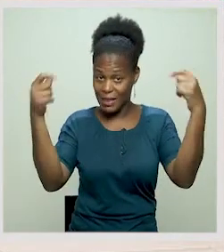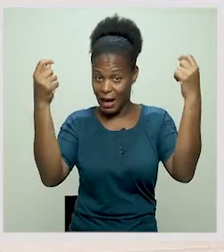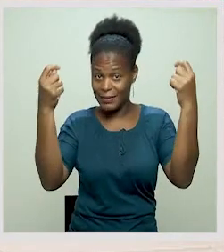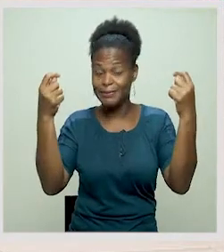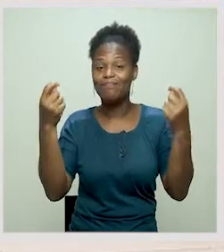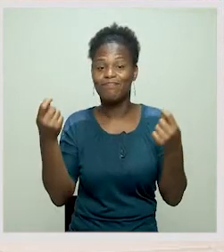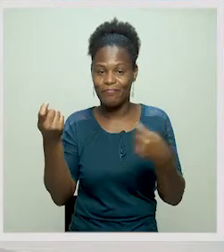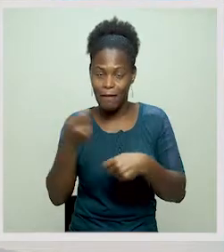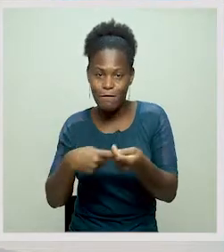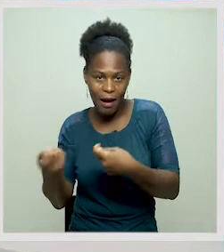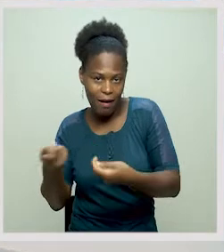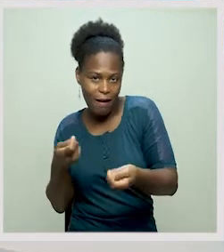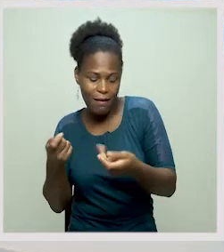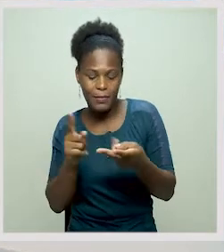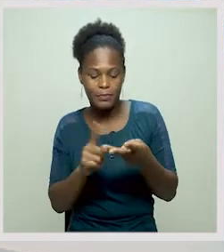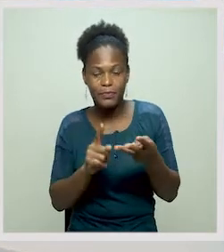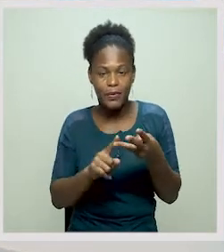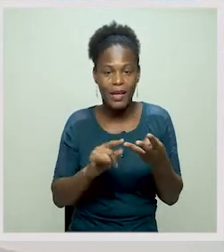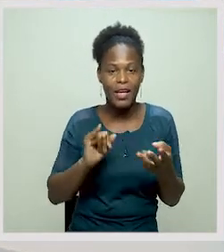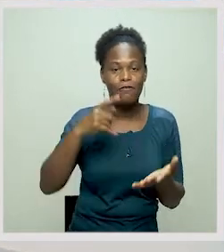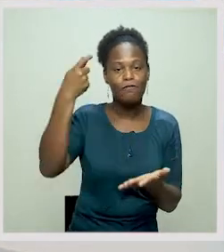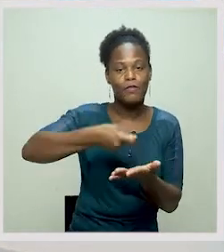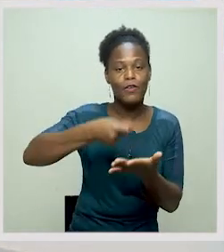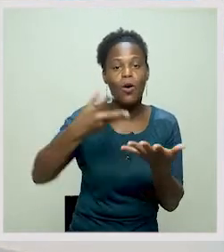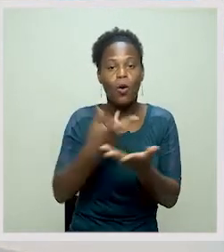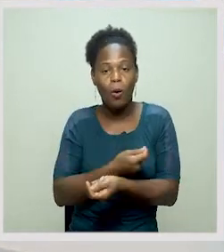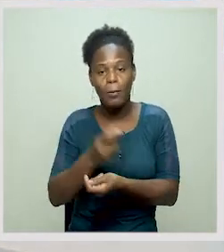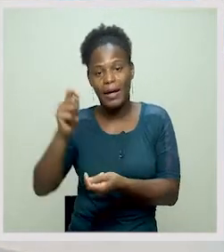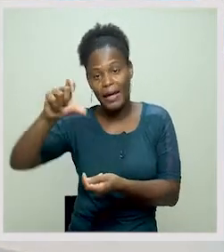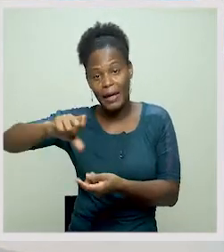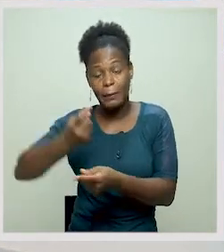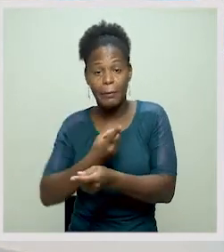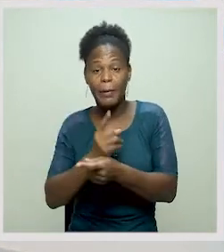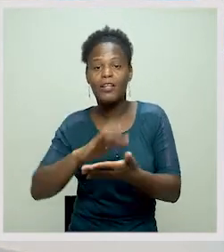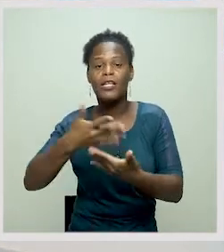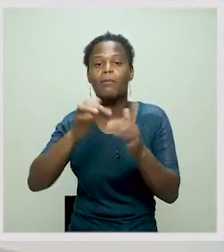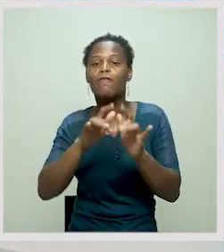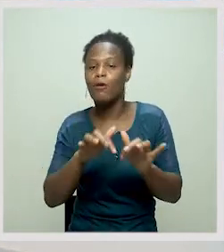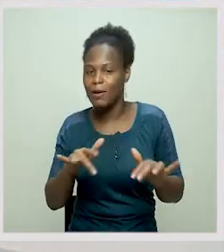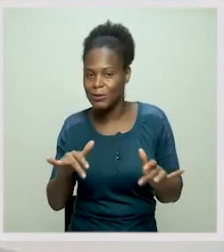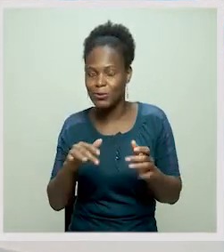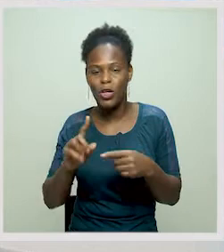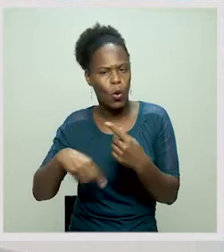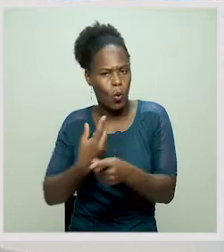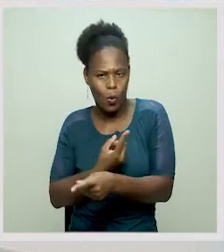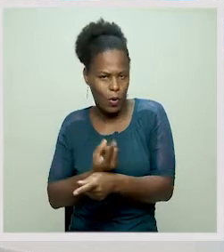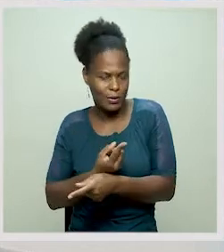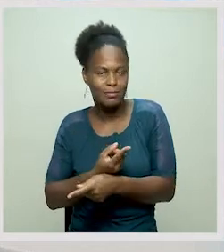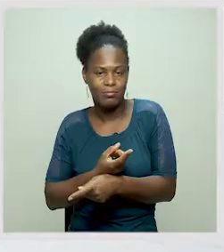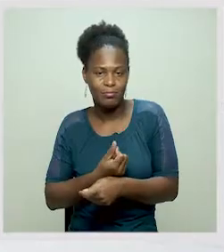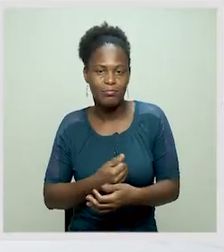e marketing, o investimento na aquisição de equipamentos informáticos,